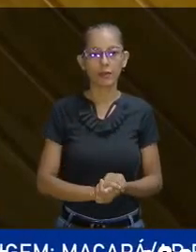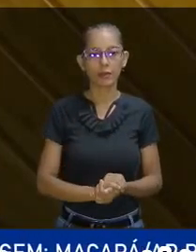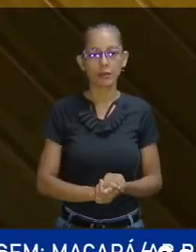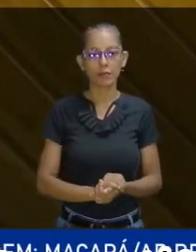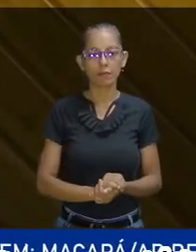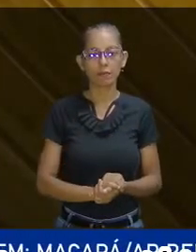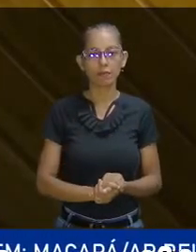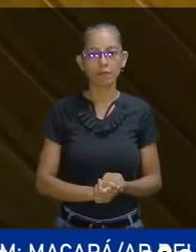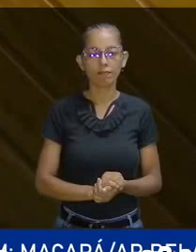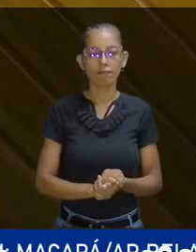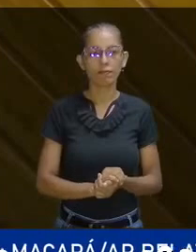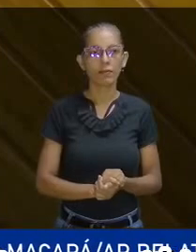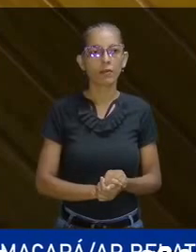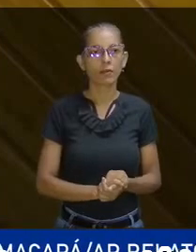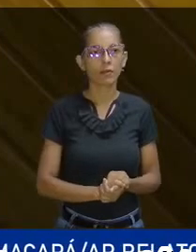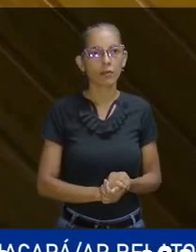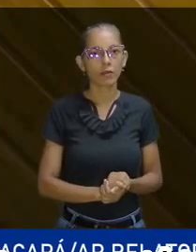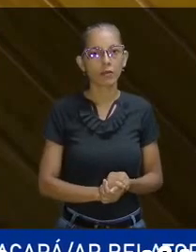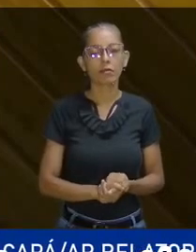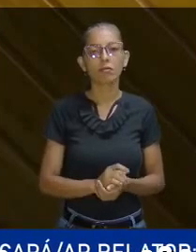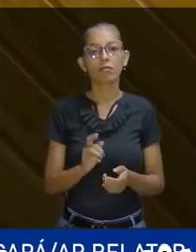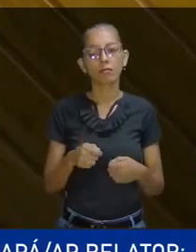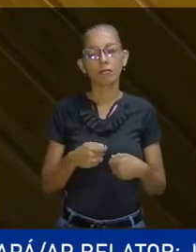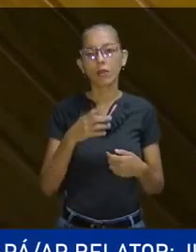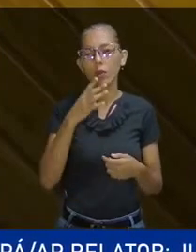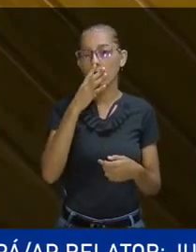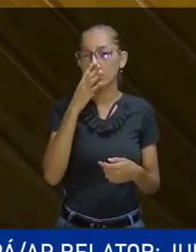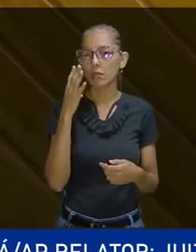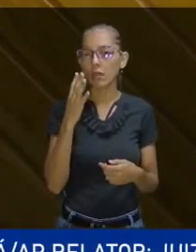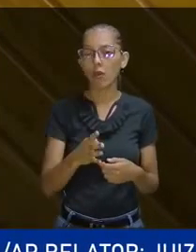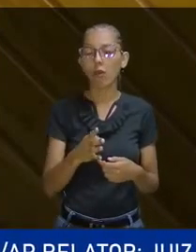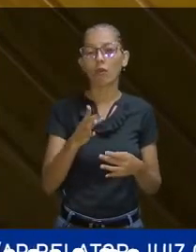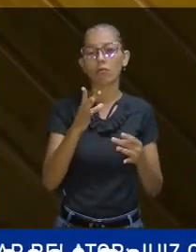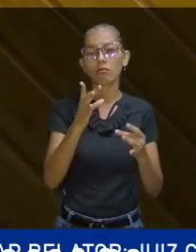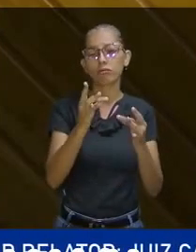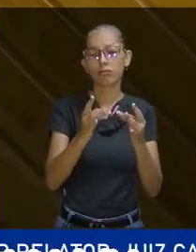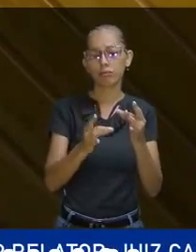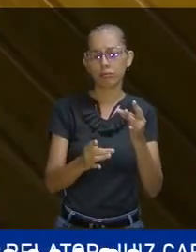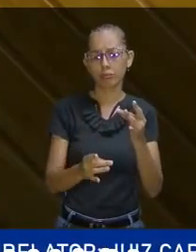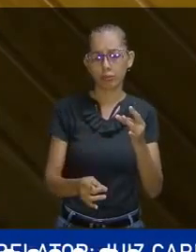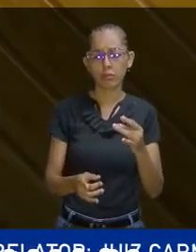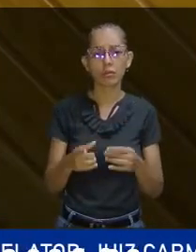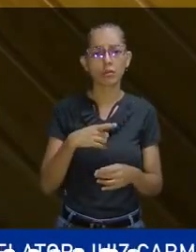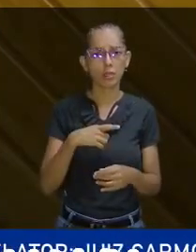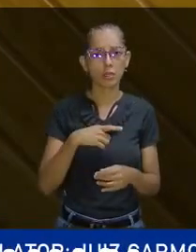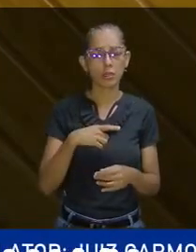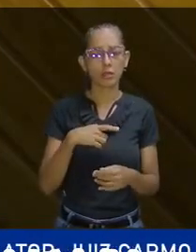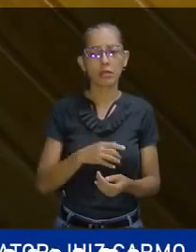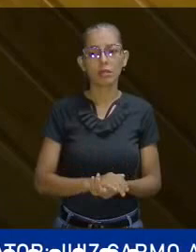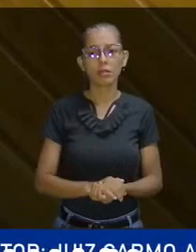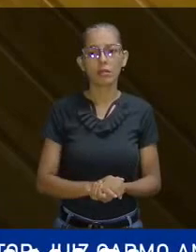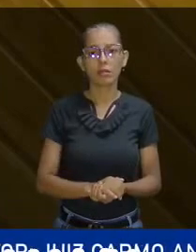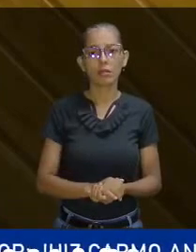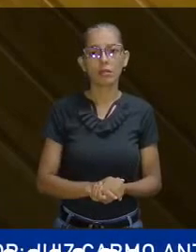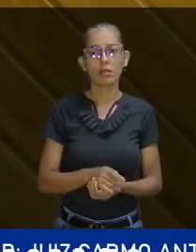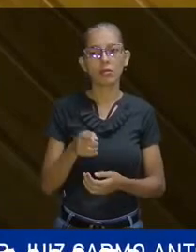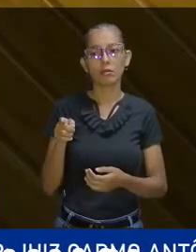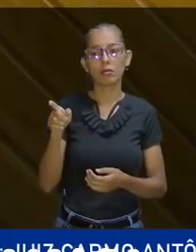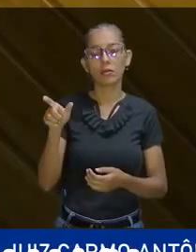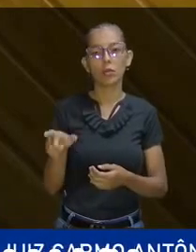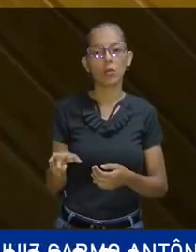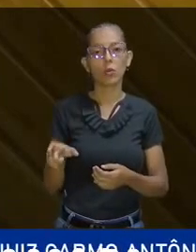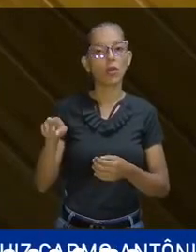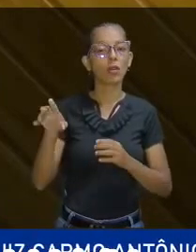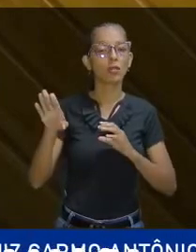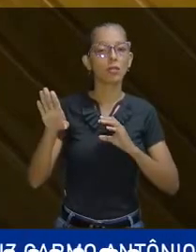à ampliação da hipótese acusatória. O investigado ele se defende de fatos, e os